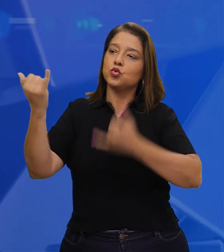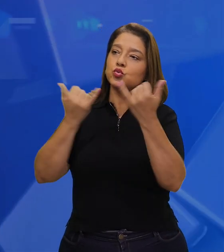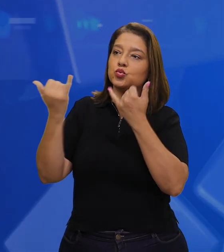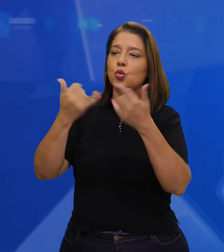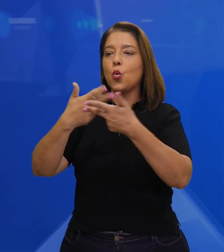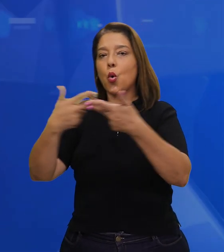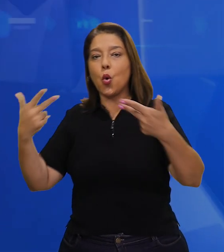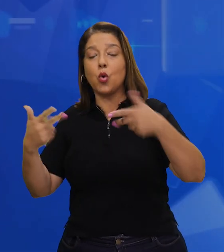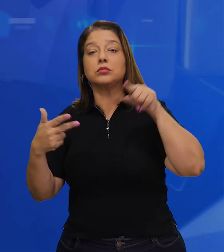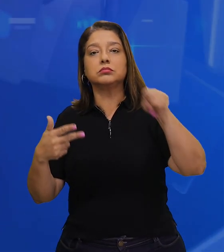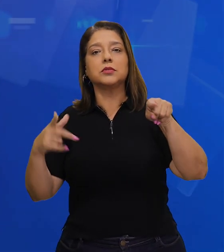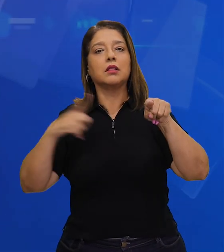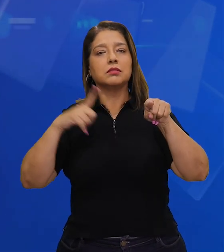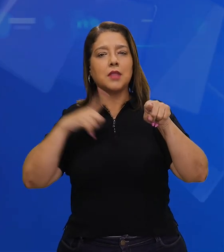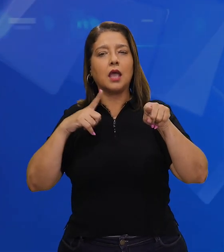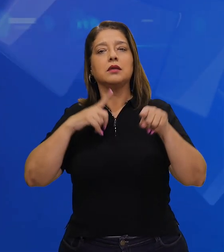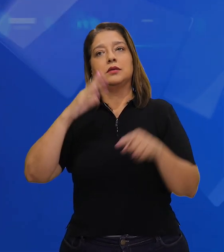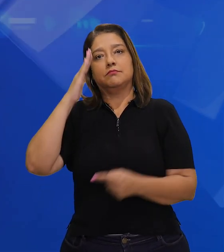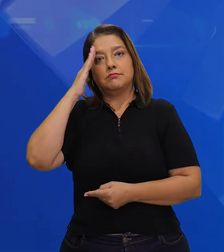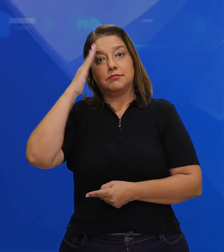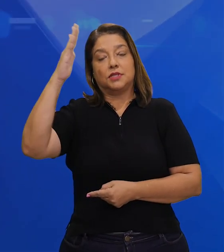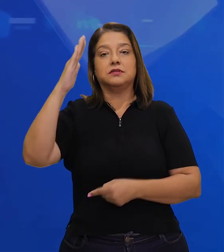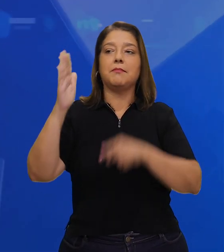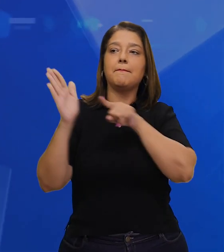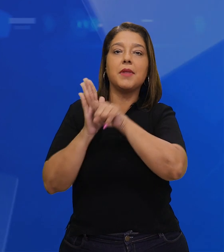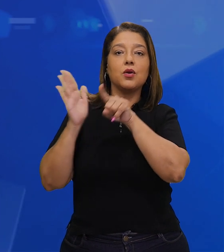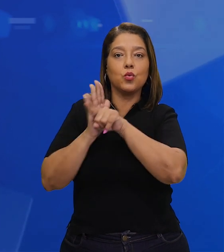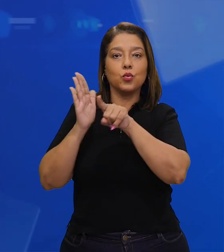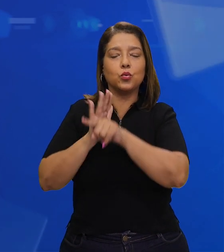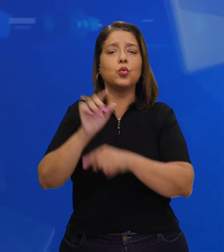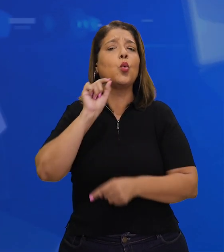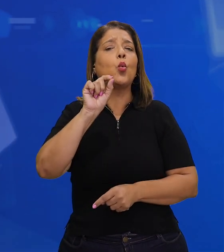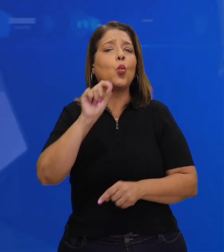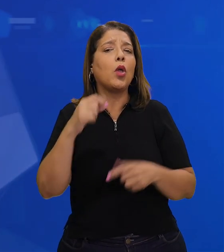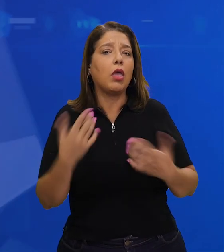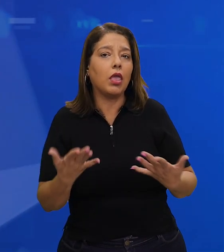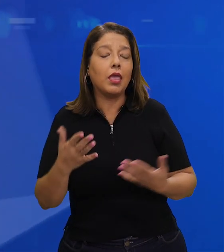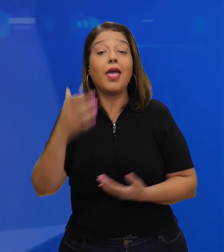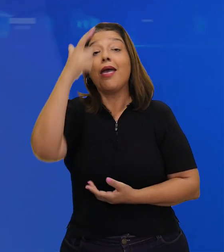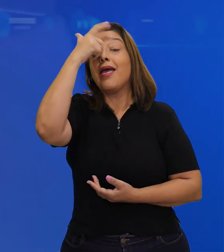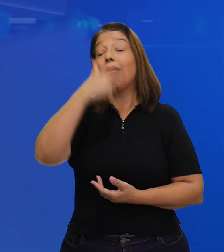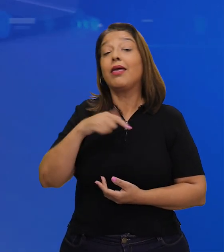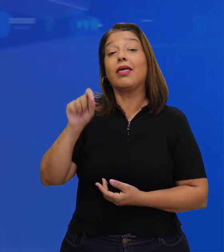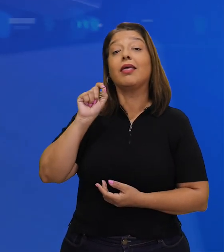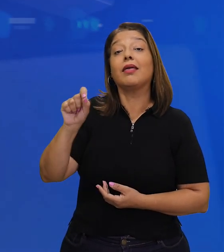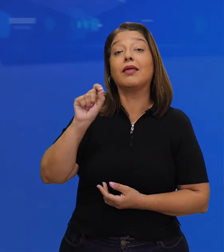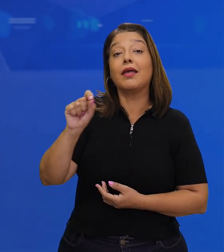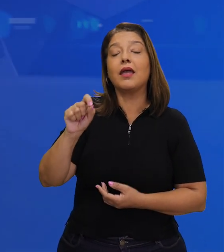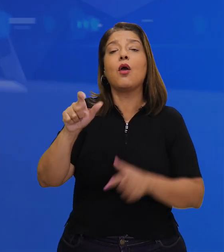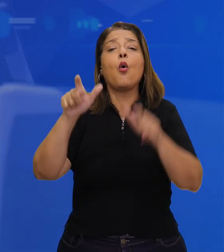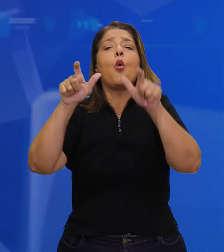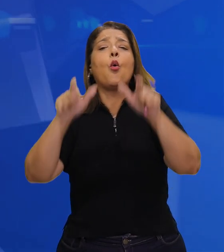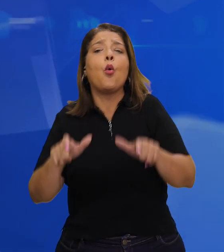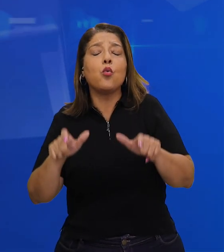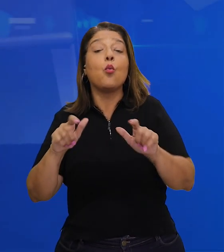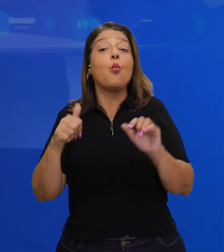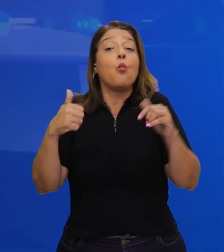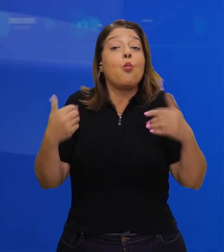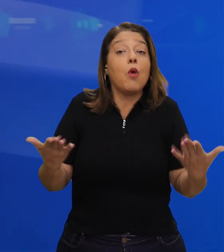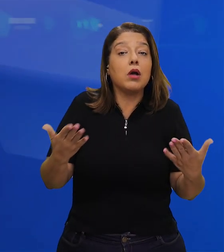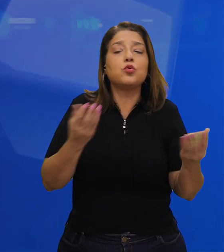das seguintes perguntas: o que, quem, quando, onde, como e por quê.